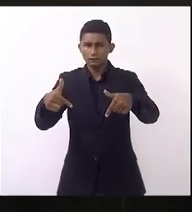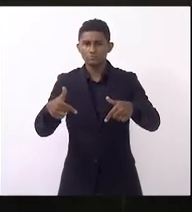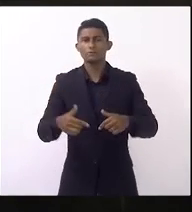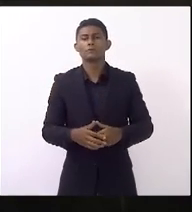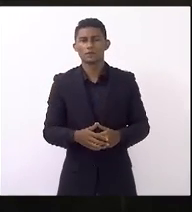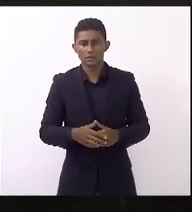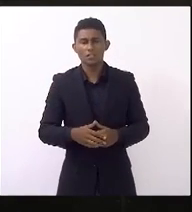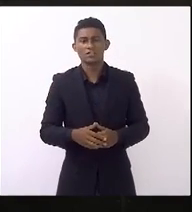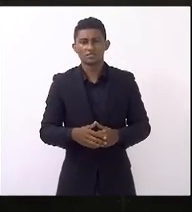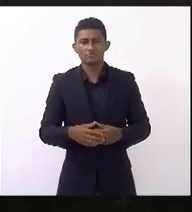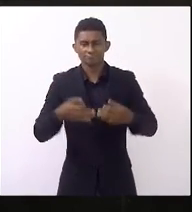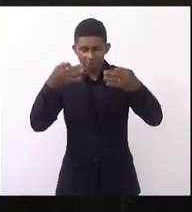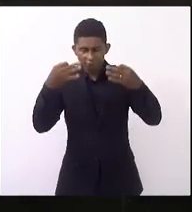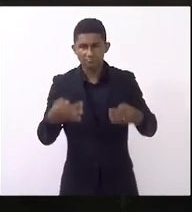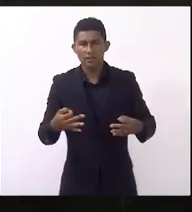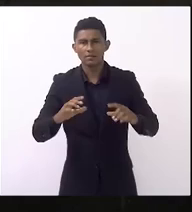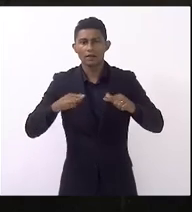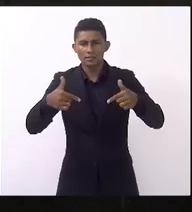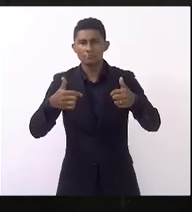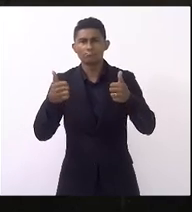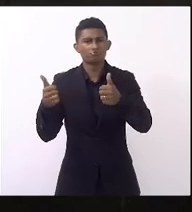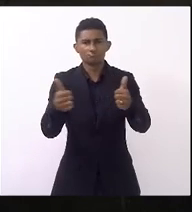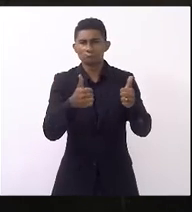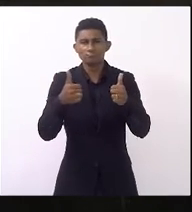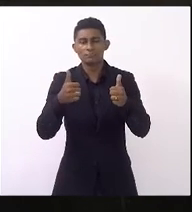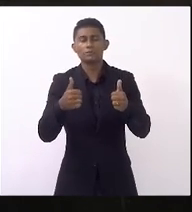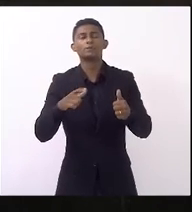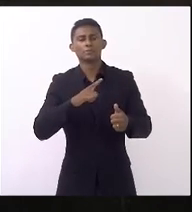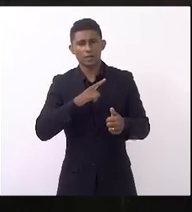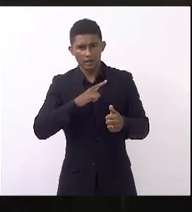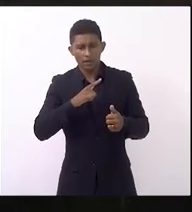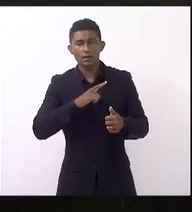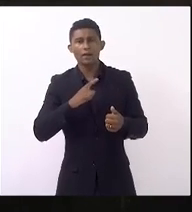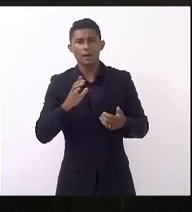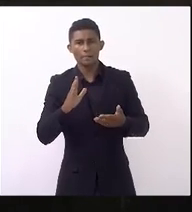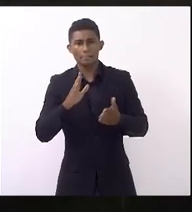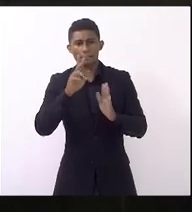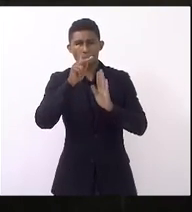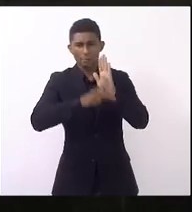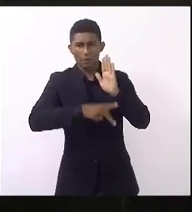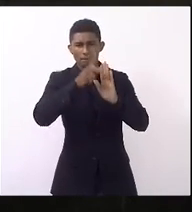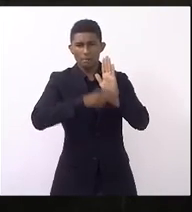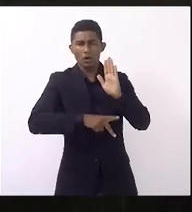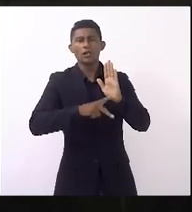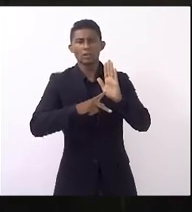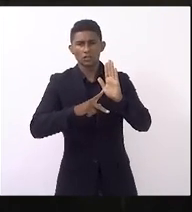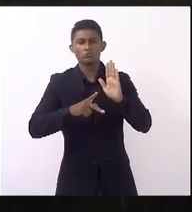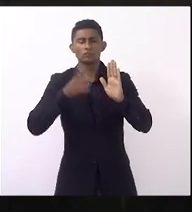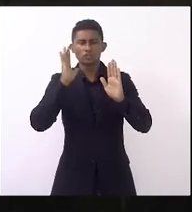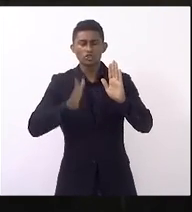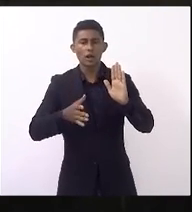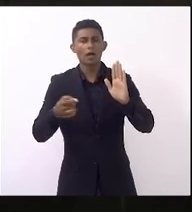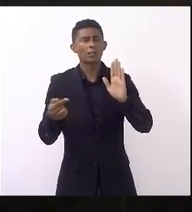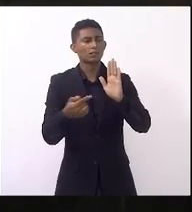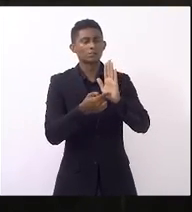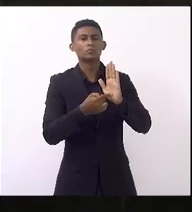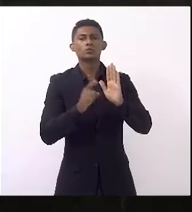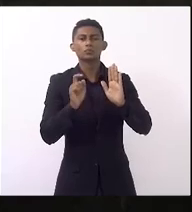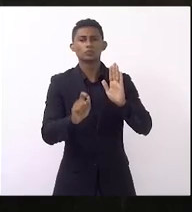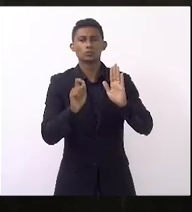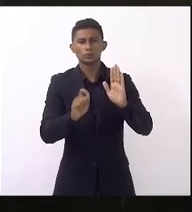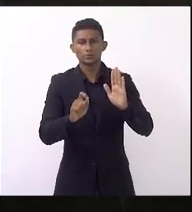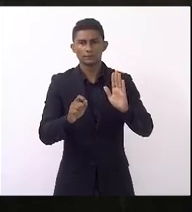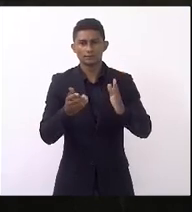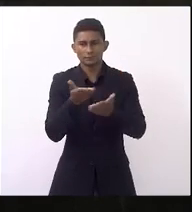atuante, com muita atuação. Aqui nós temos projetos avançados, como, por exemplo, garantir a participação do